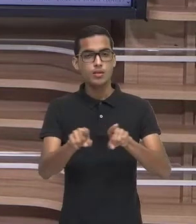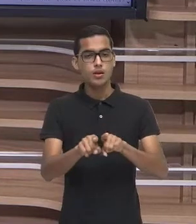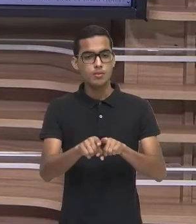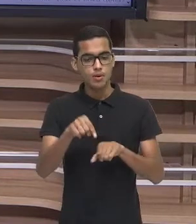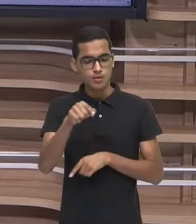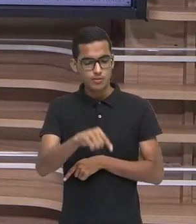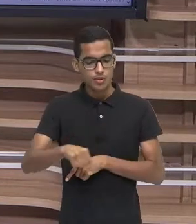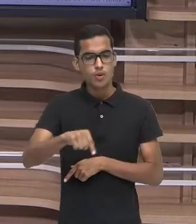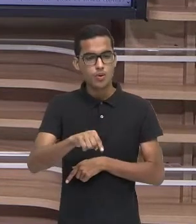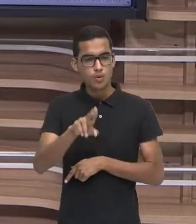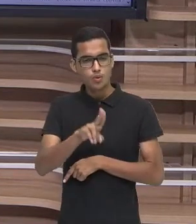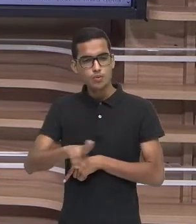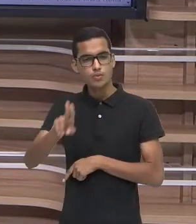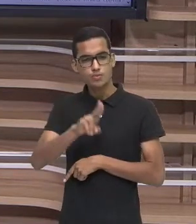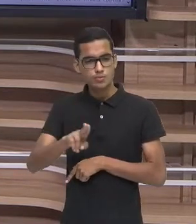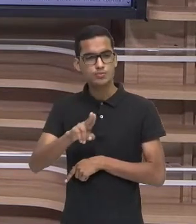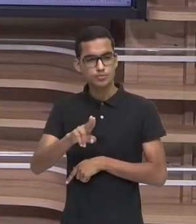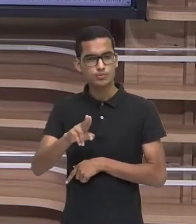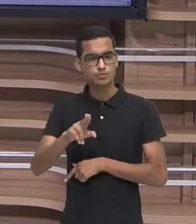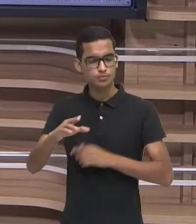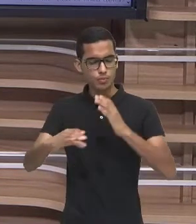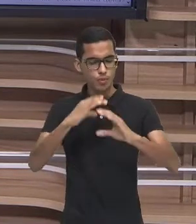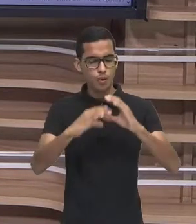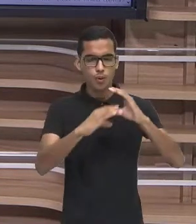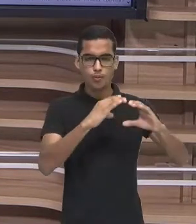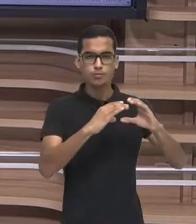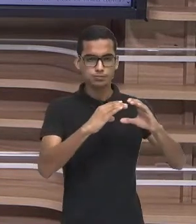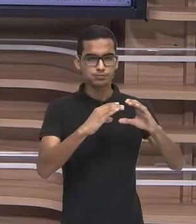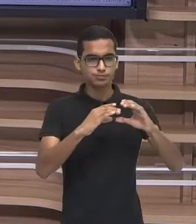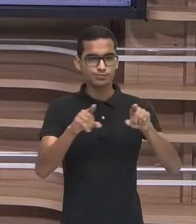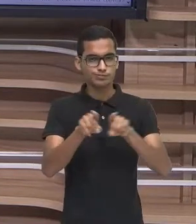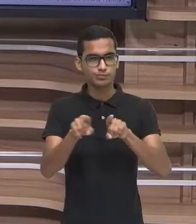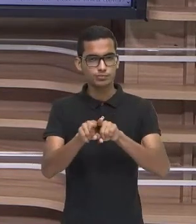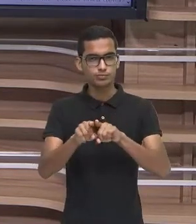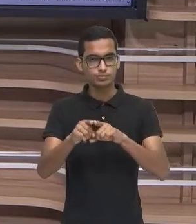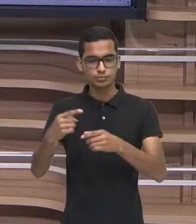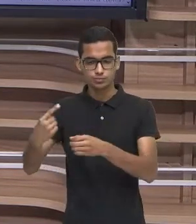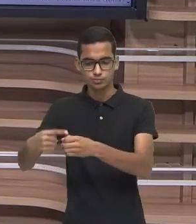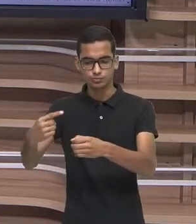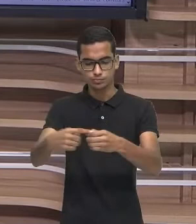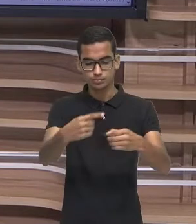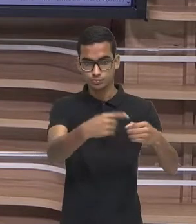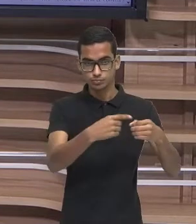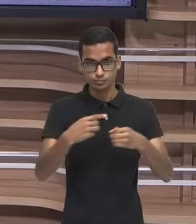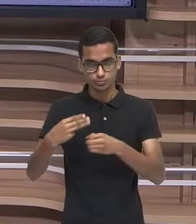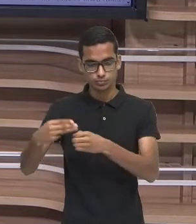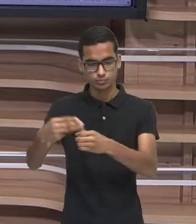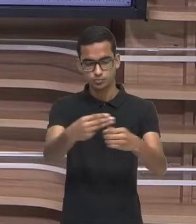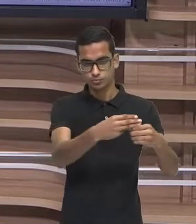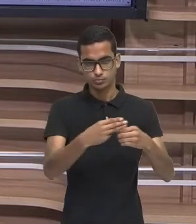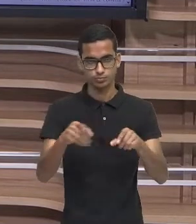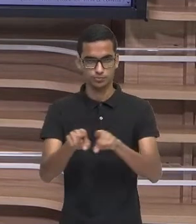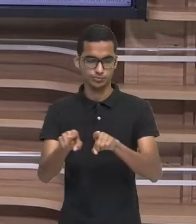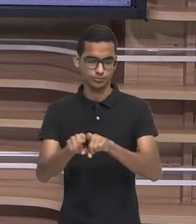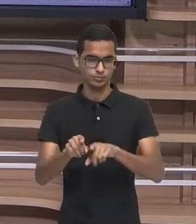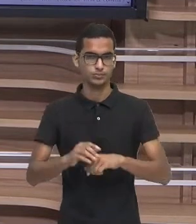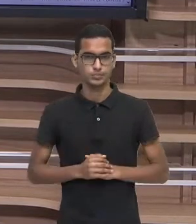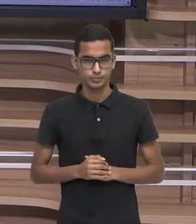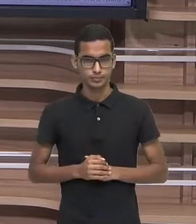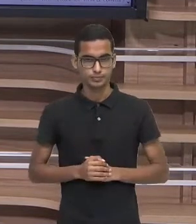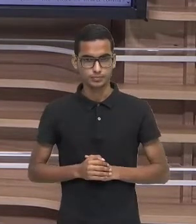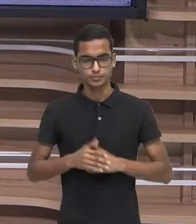aí a principal rede de comunicação entre os municípios. Então, olha só, gente, aqui na nossa